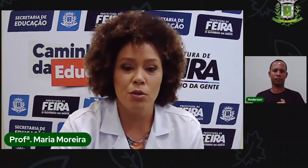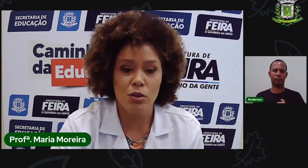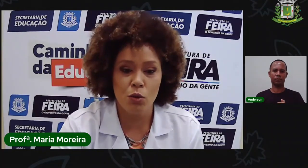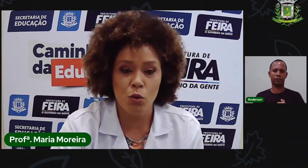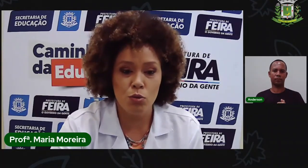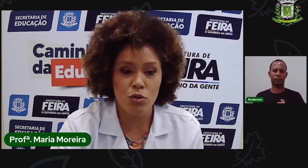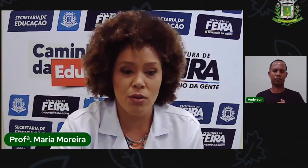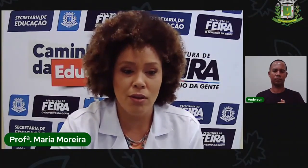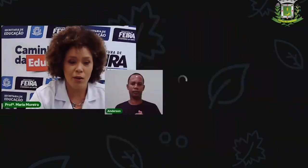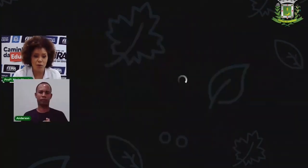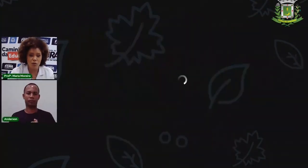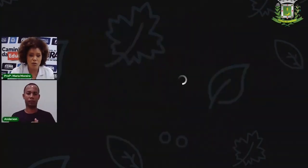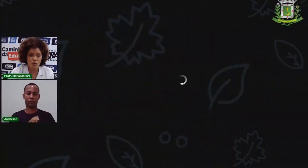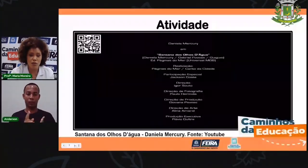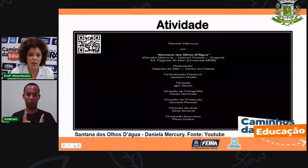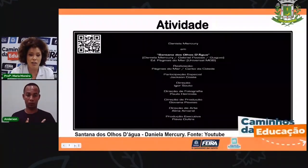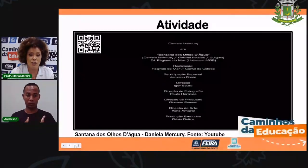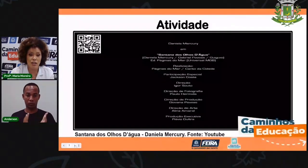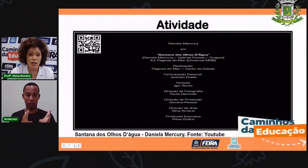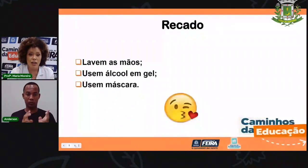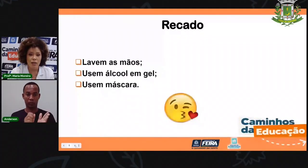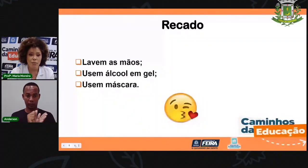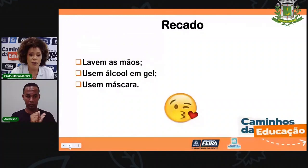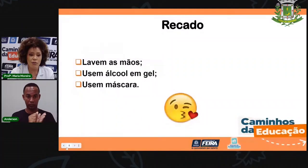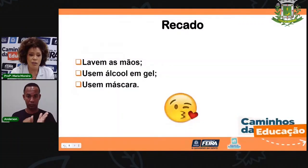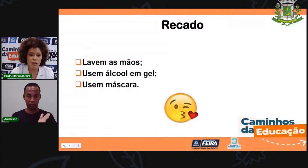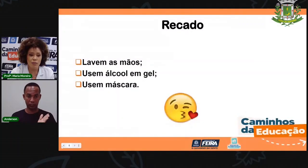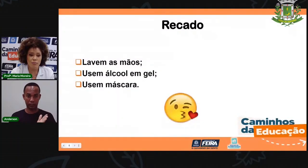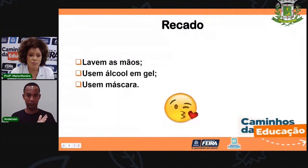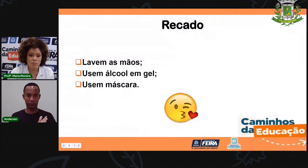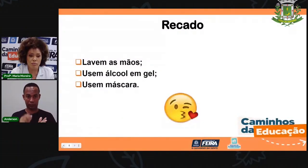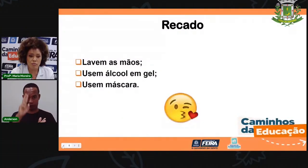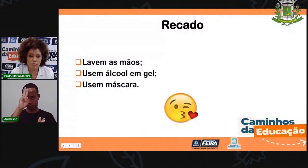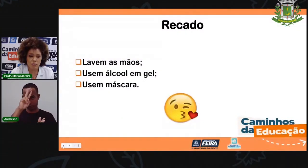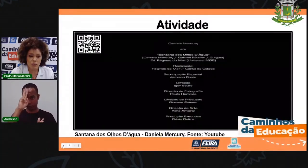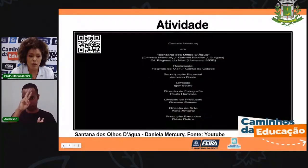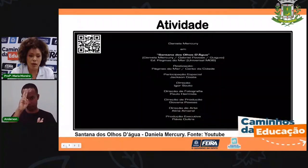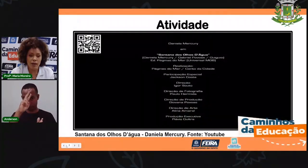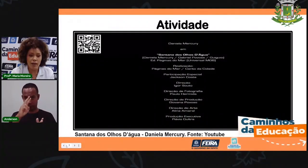Prontinho, vamos continuar com nossa atividade. Lembrando que